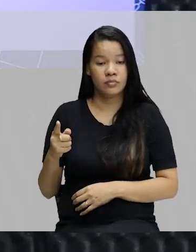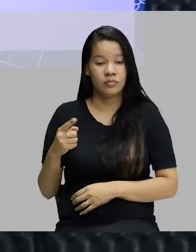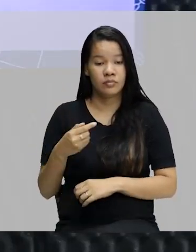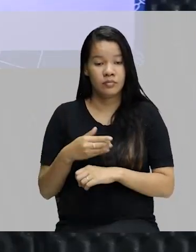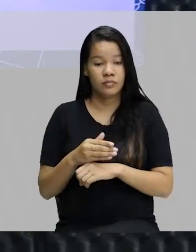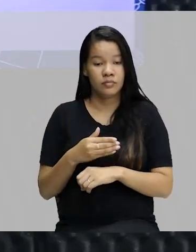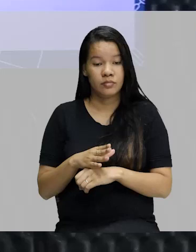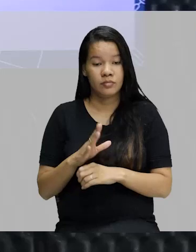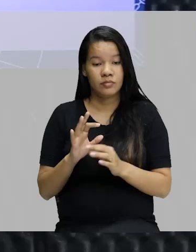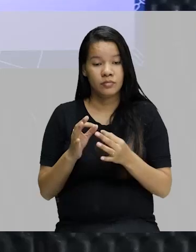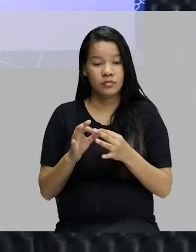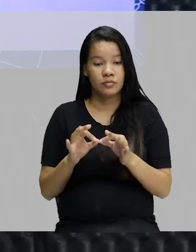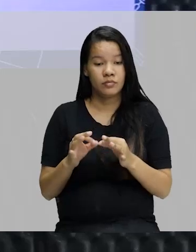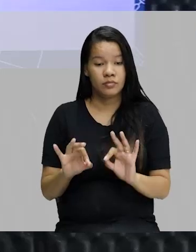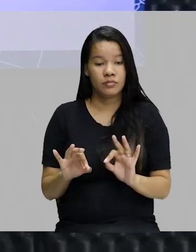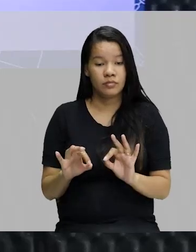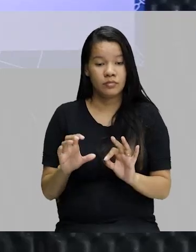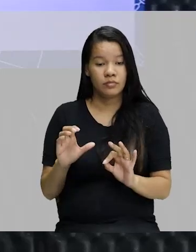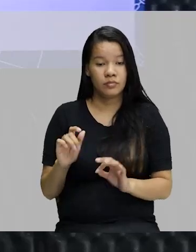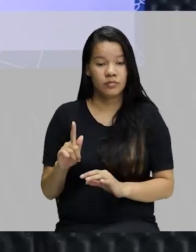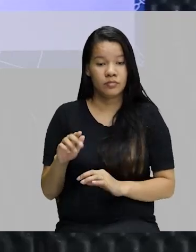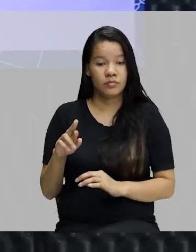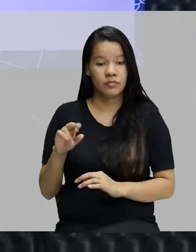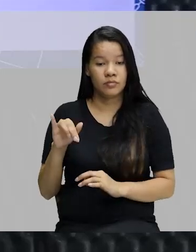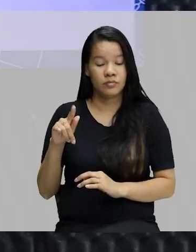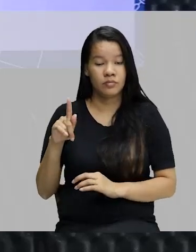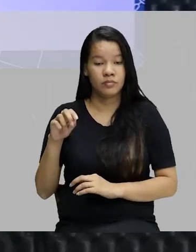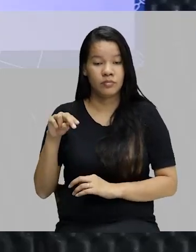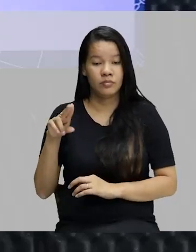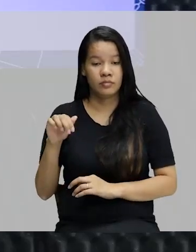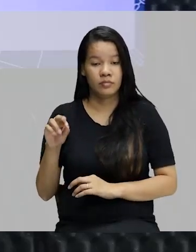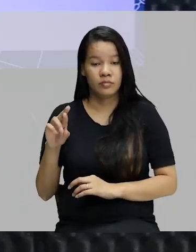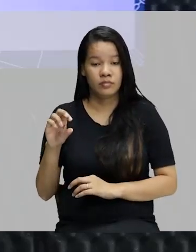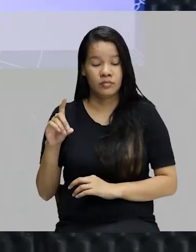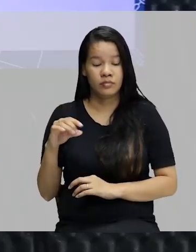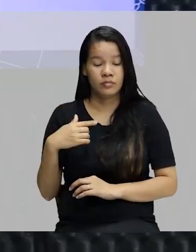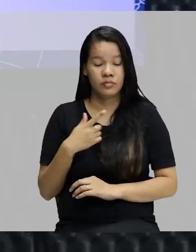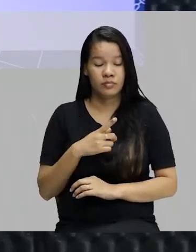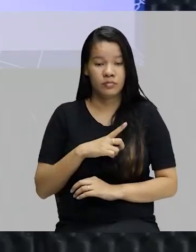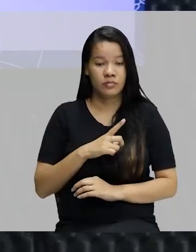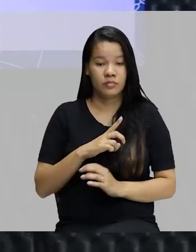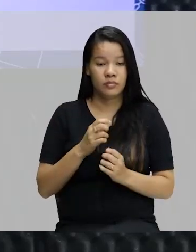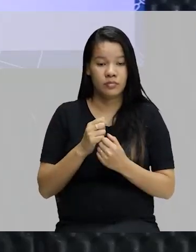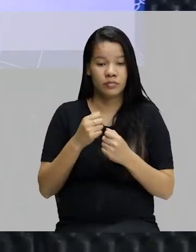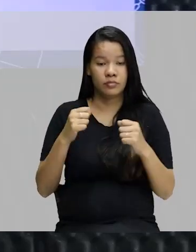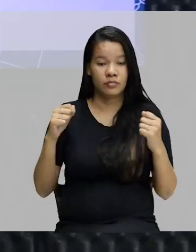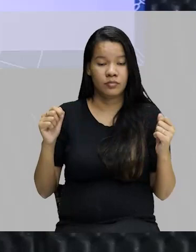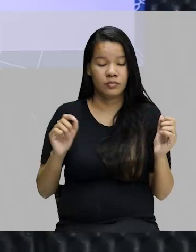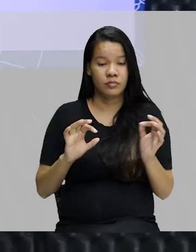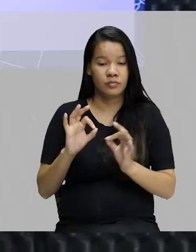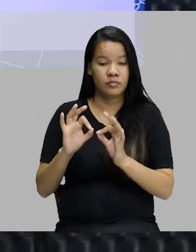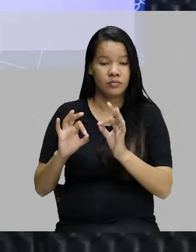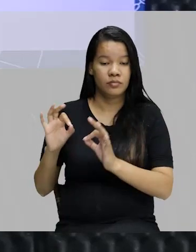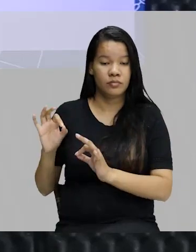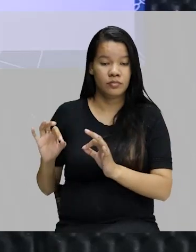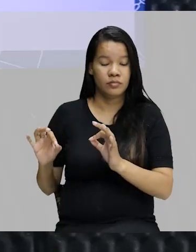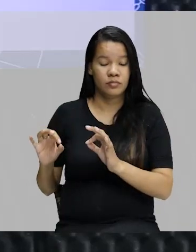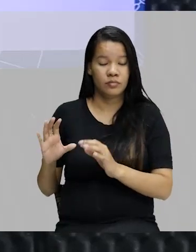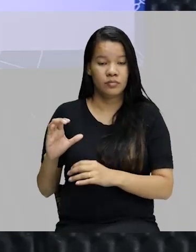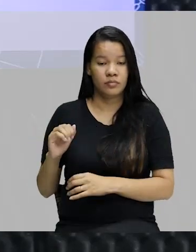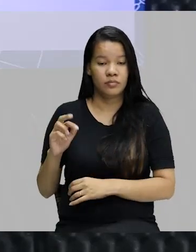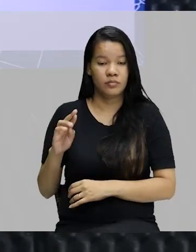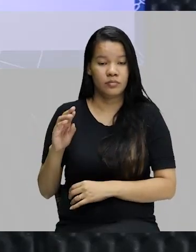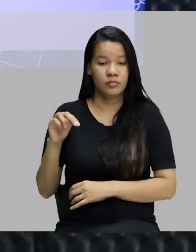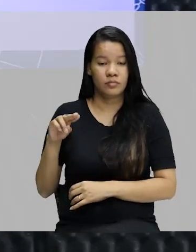da síntese de Grignard é que a gente vai ter o aumento da cadeia carbônica. Certo? Esse grupo CH3